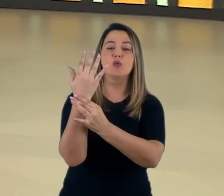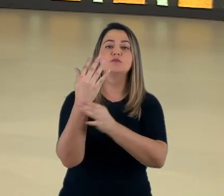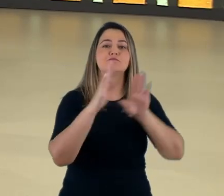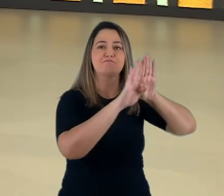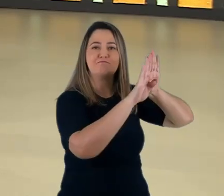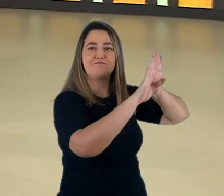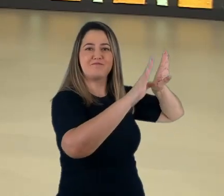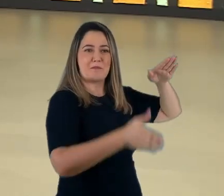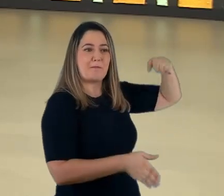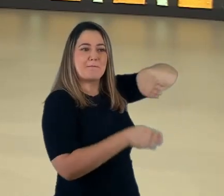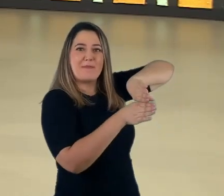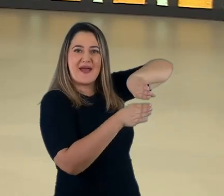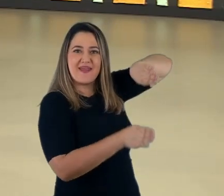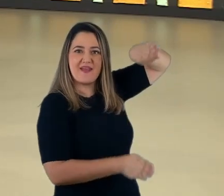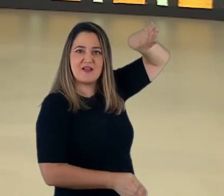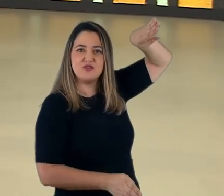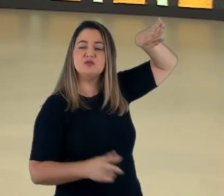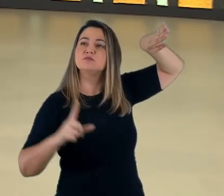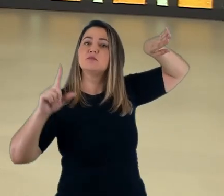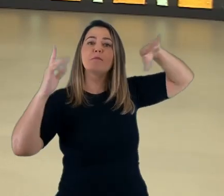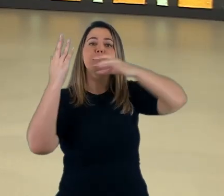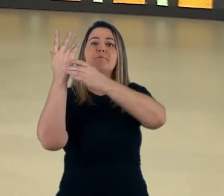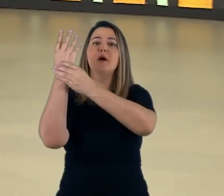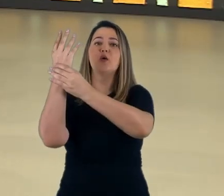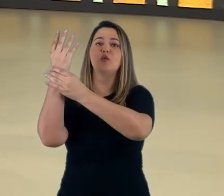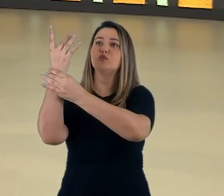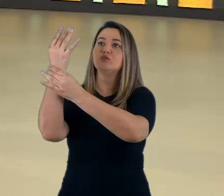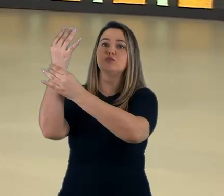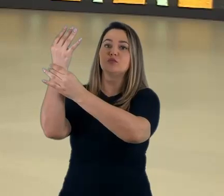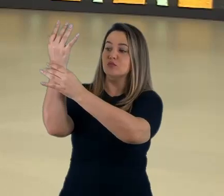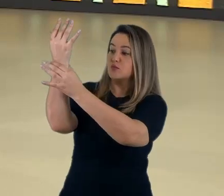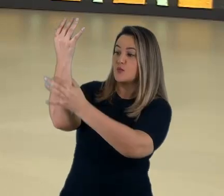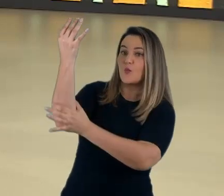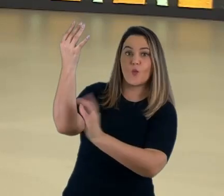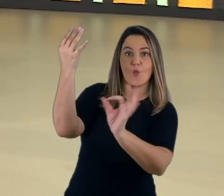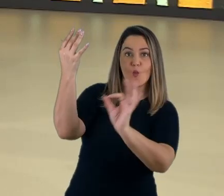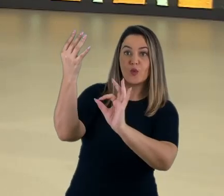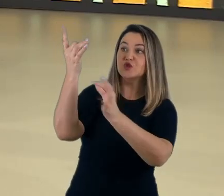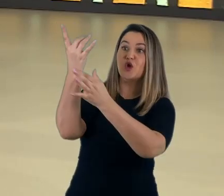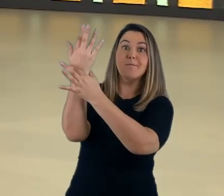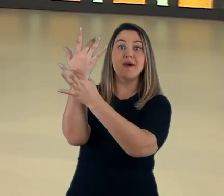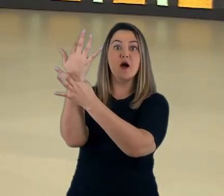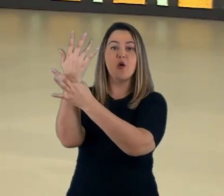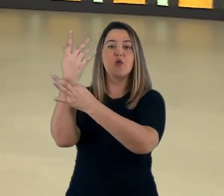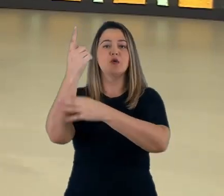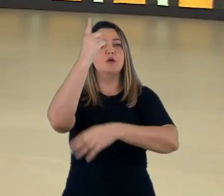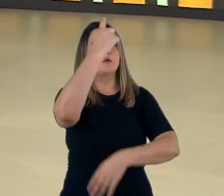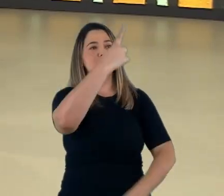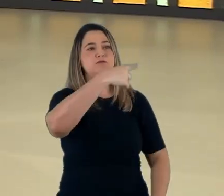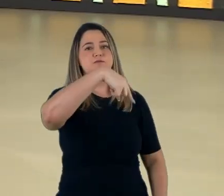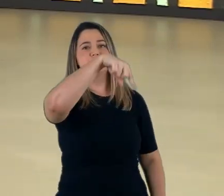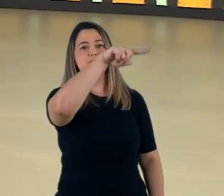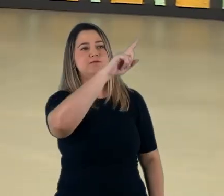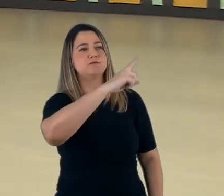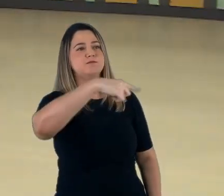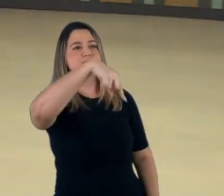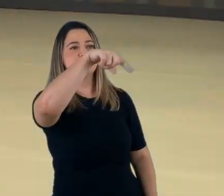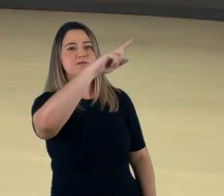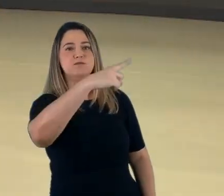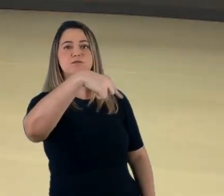de fogo estranhas palavras, provavelmente grafadas em aramaico. Eu vou mostrar essas palavras para